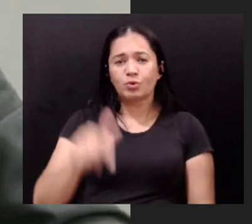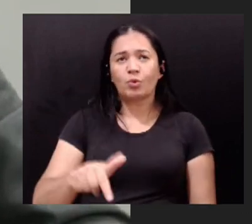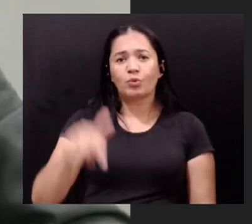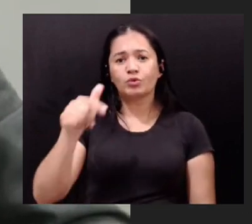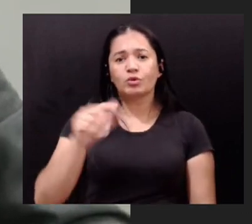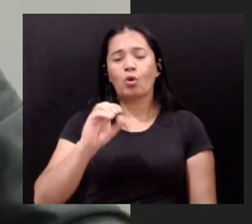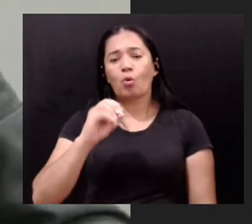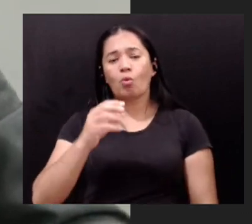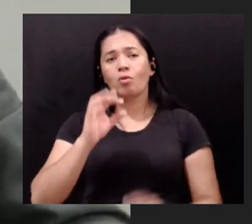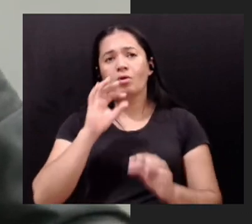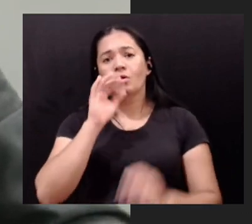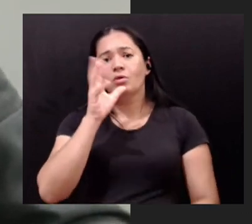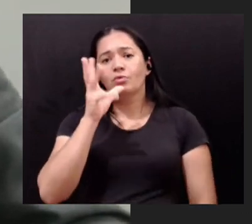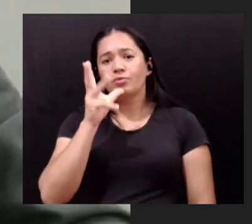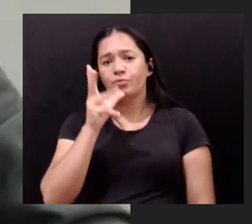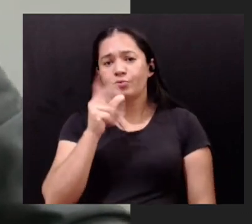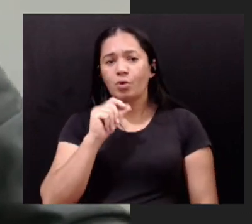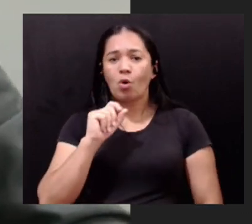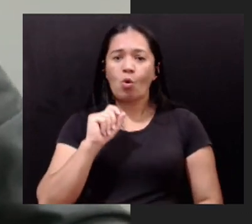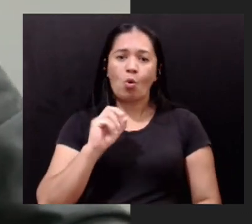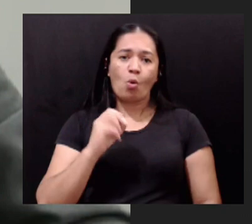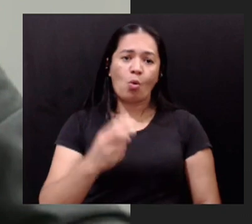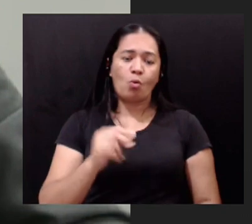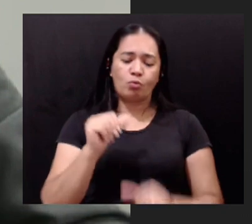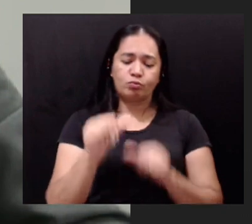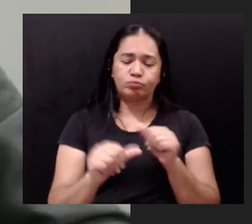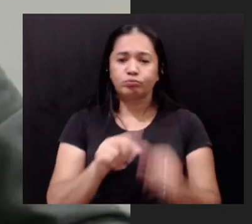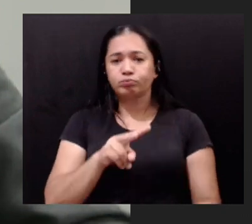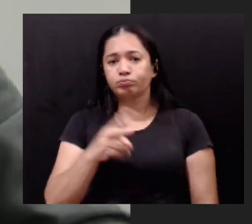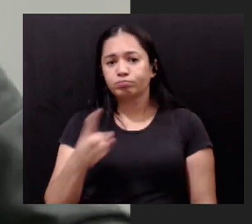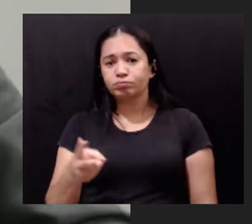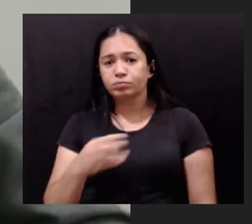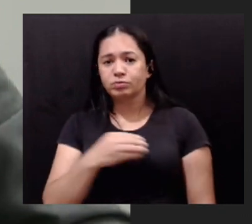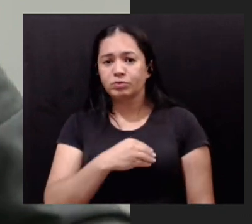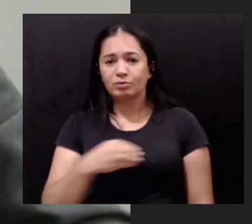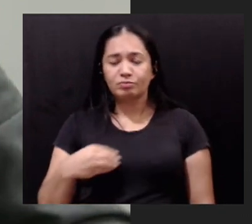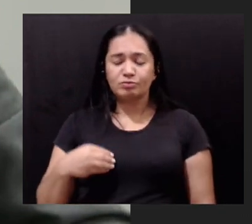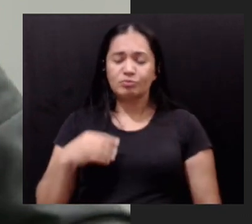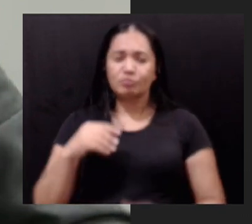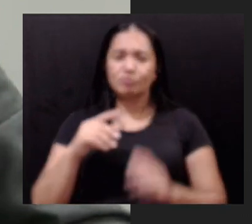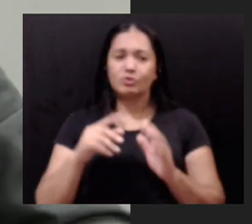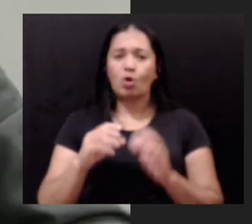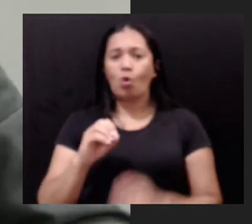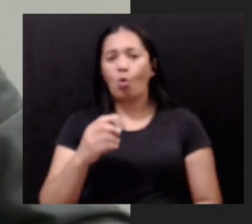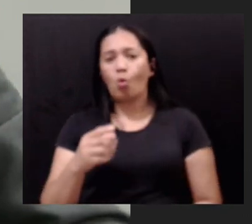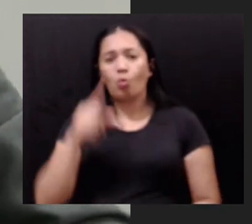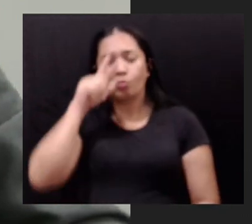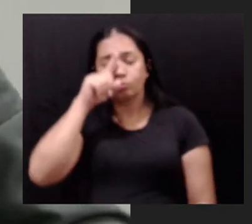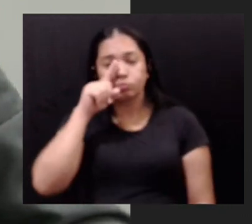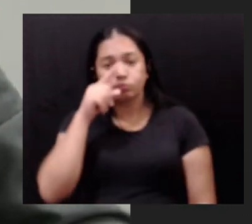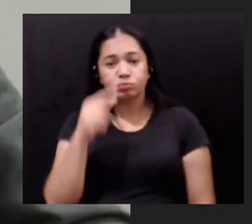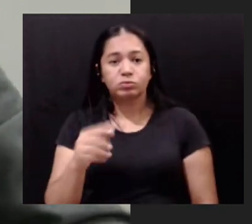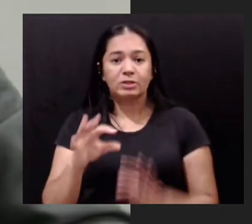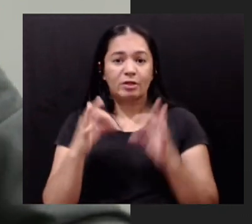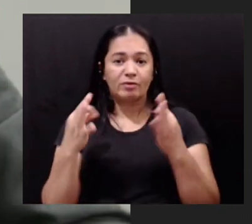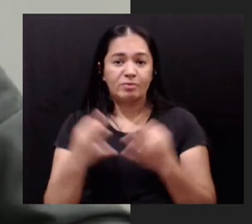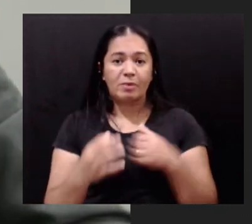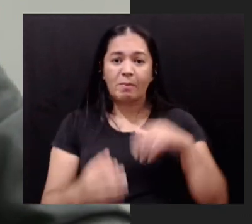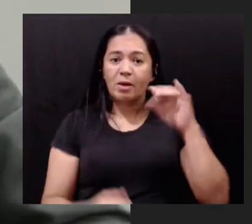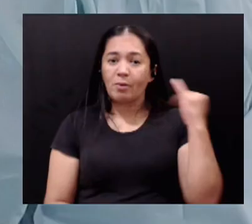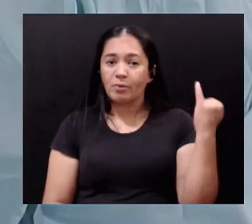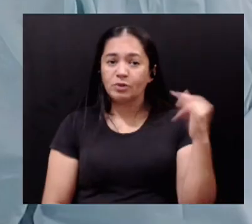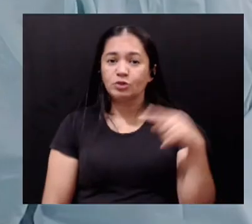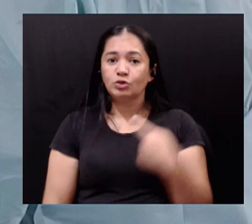alguma alteração de exame físico, algum sinal de risco, algum antecedente familiar mais importante, a gente acaba lançando